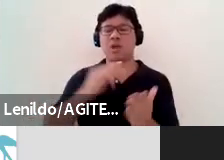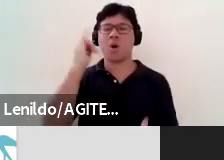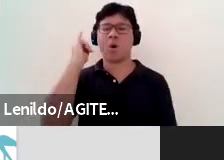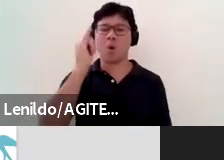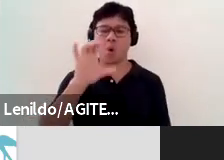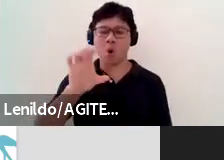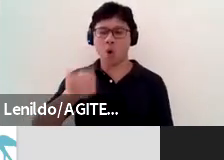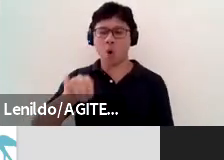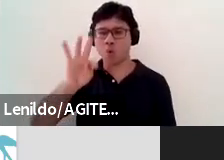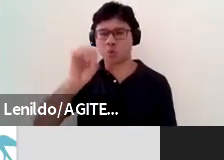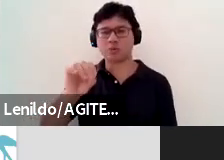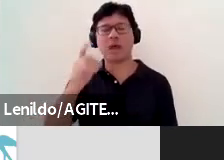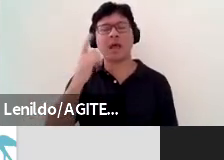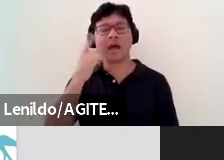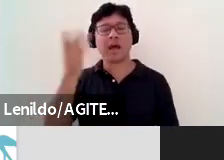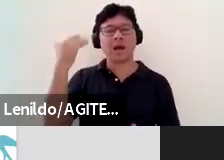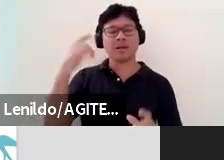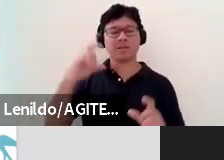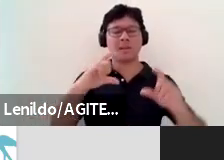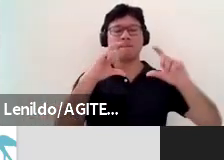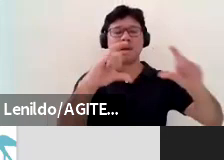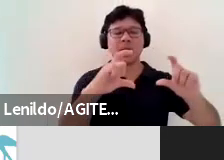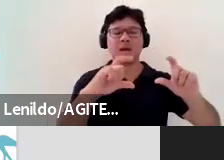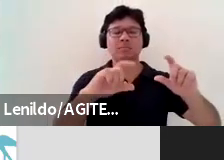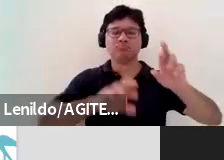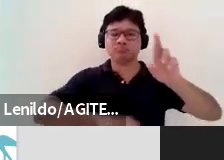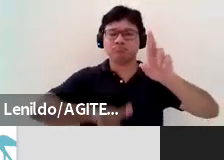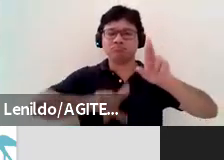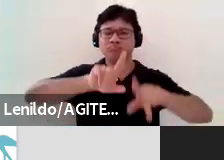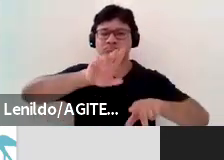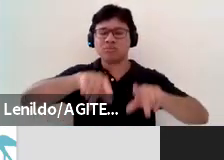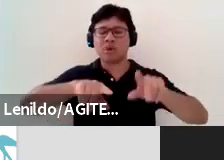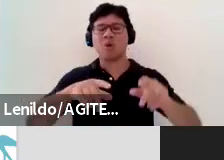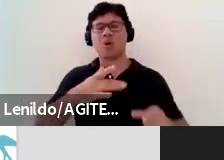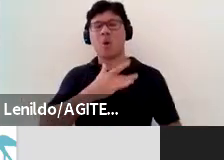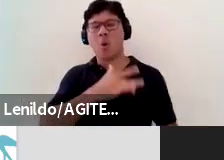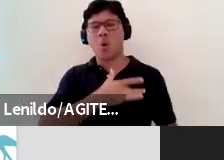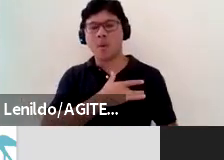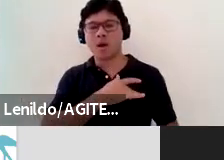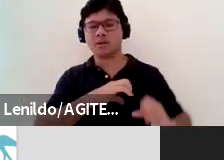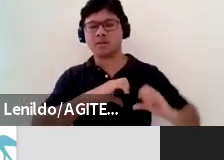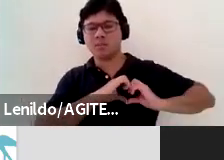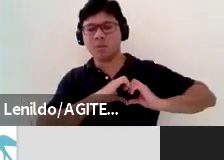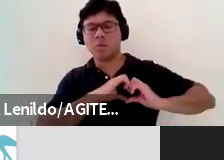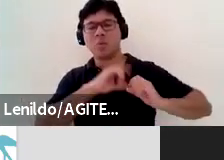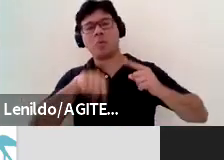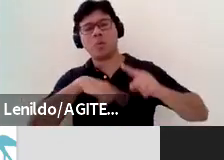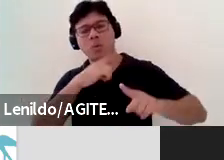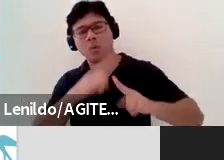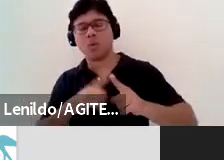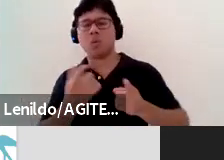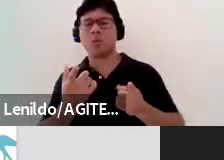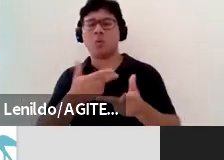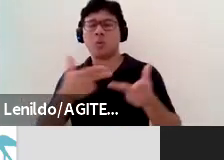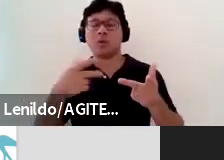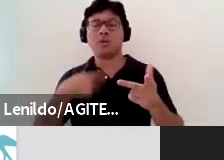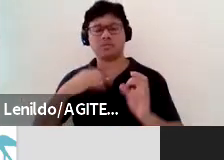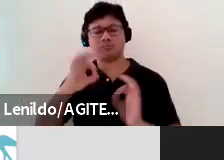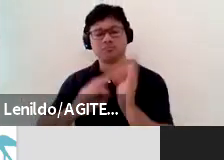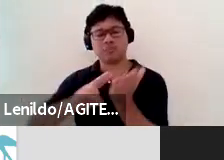gente dá trechos variados de romances ou de contos, e dessa vez a gente resolveu traduzir um conto curto do Mark